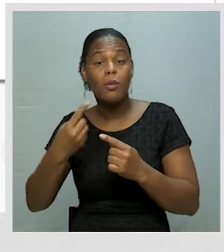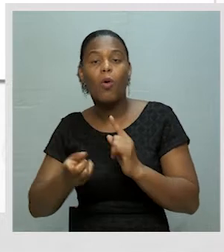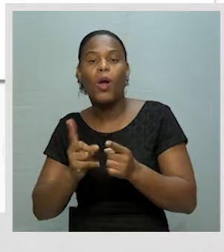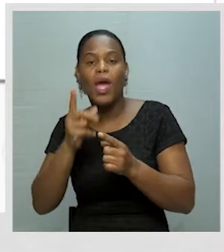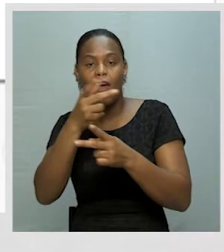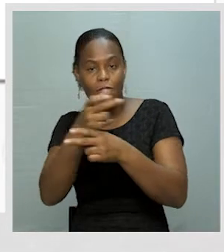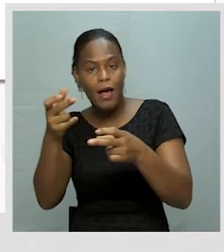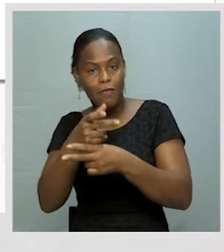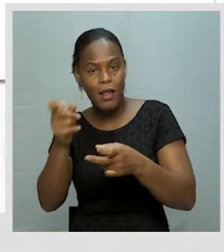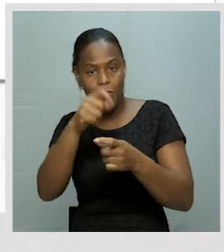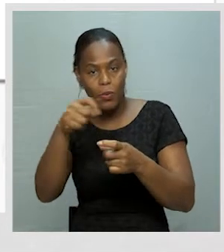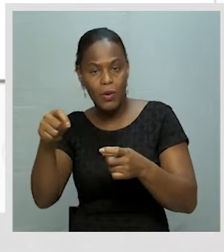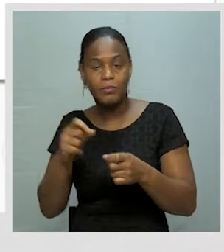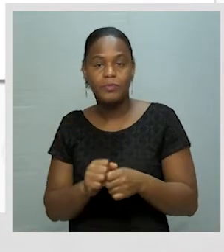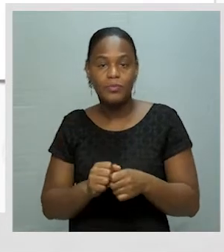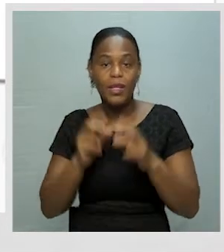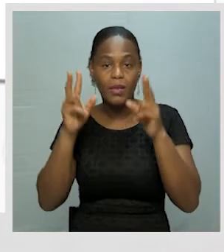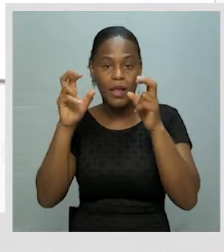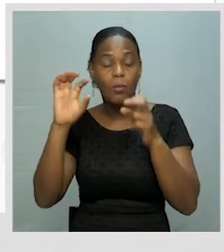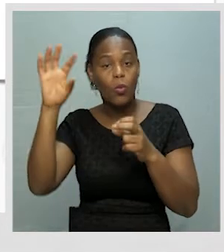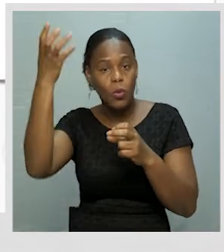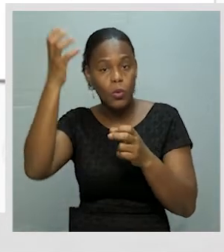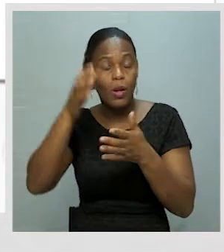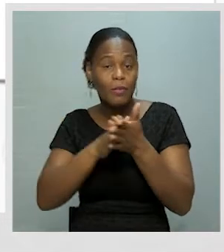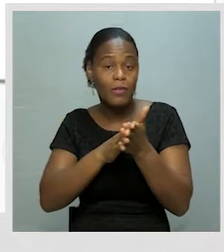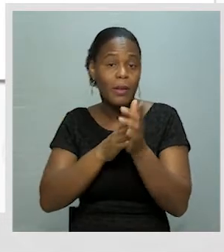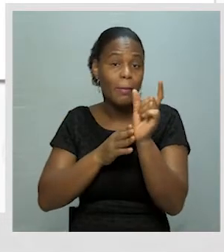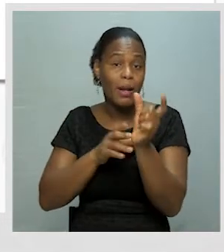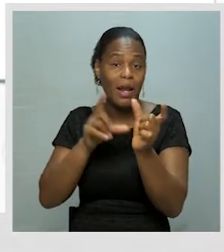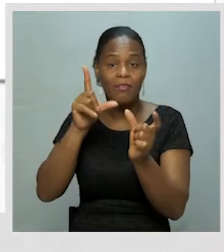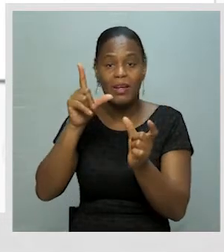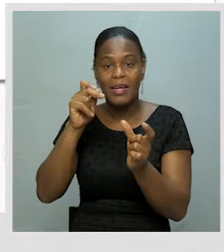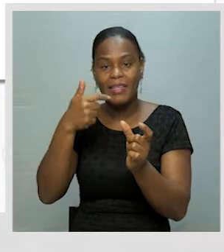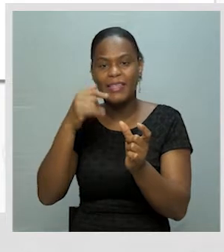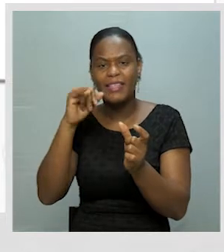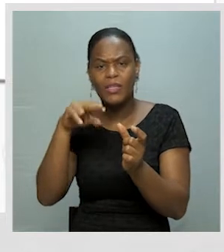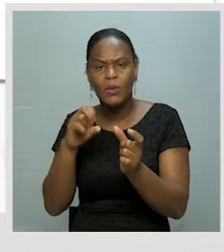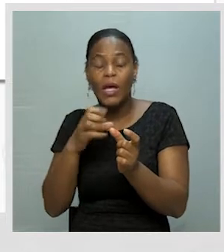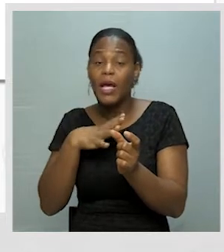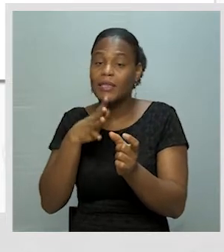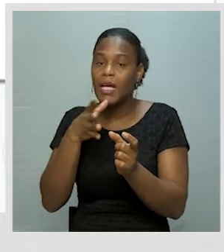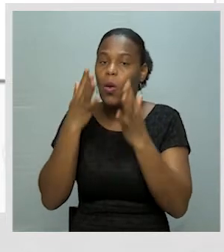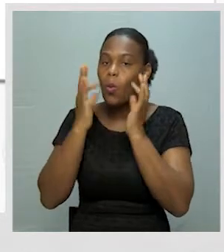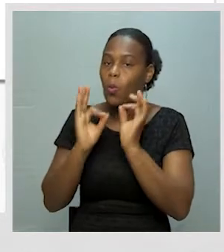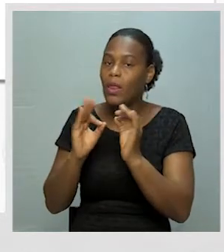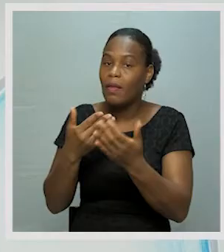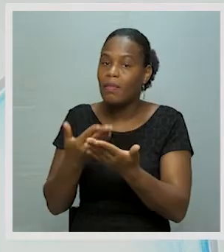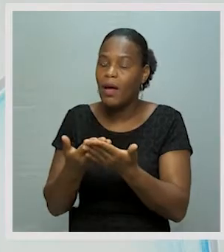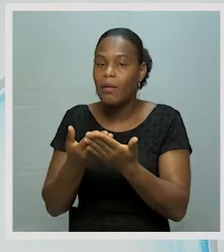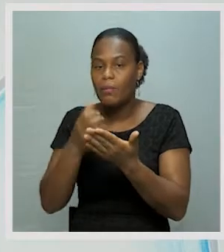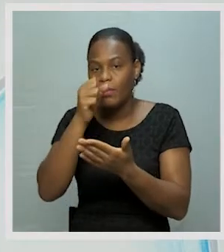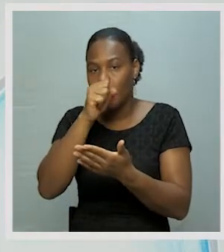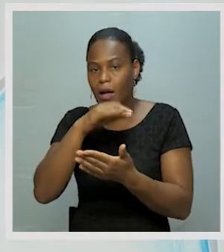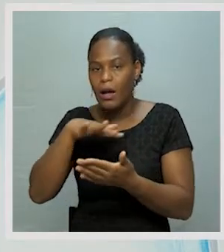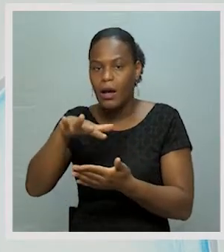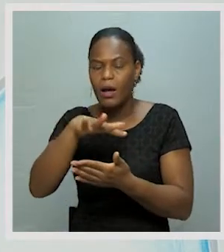O termo cultura provém da palavra latina cultura, que significa os prestados aos campos e aos gados.